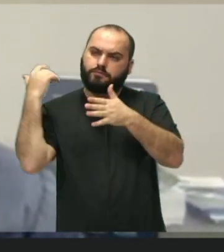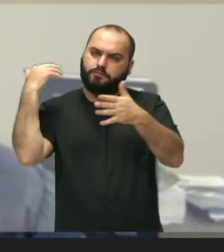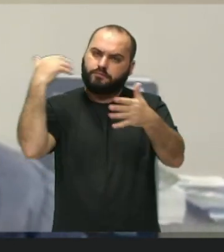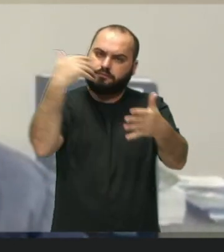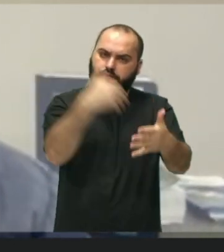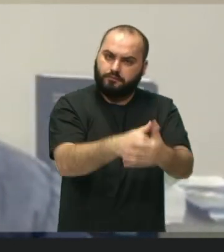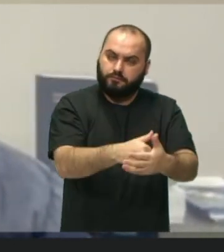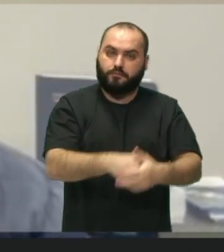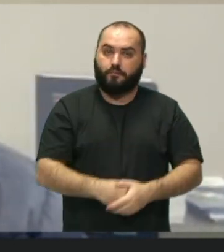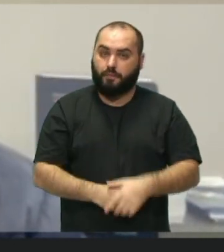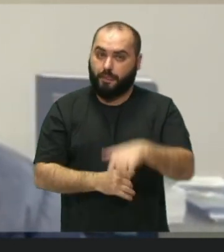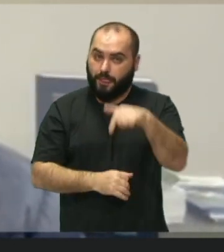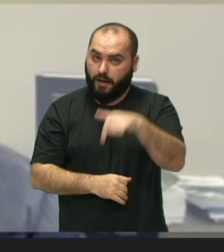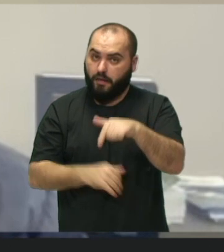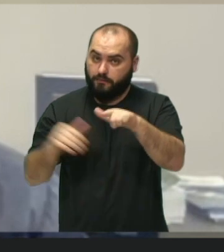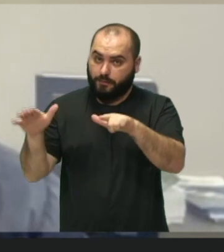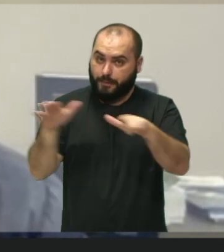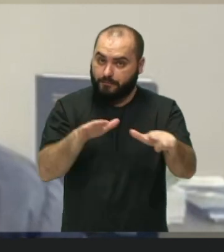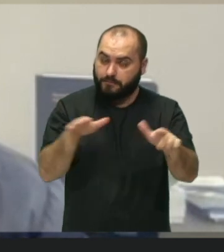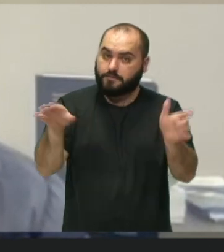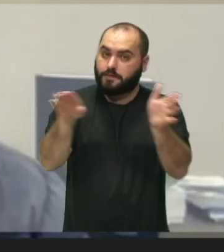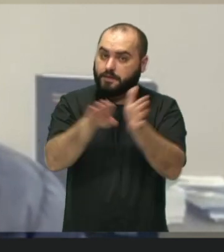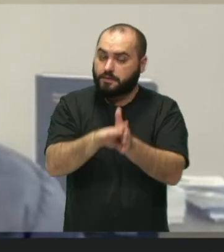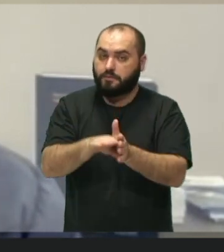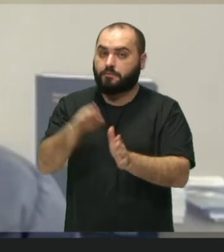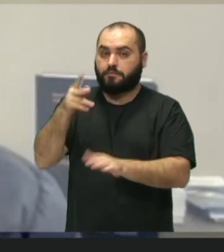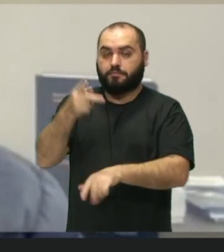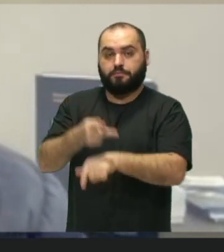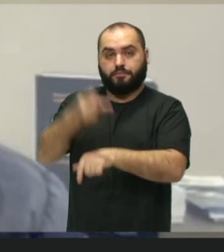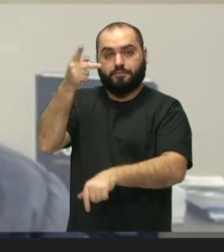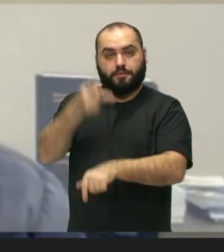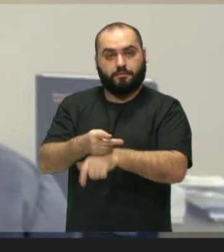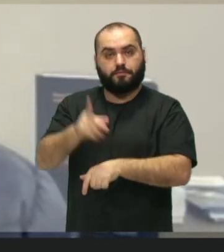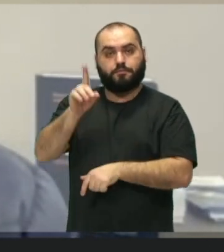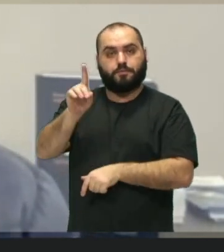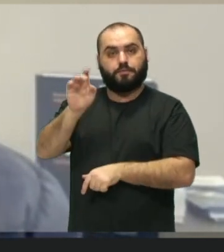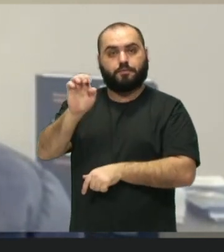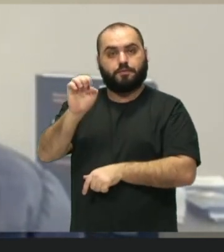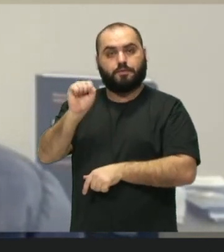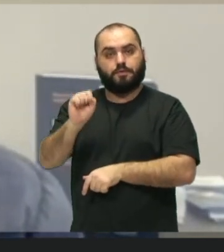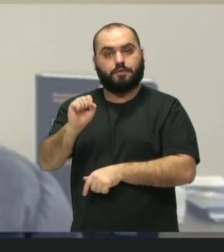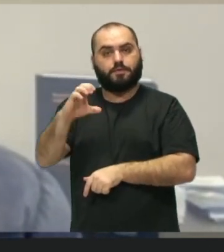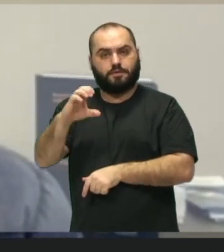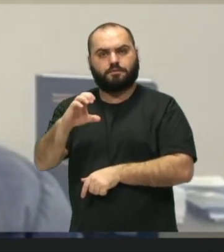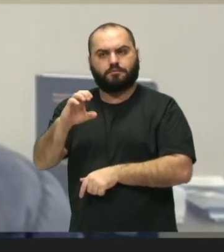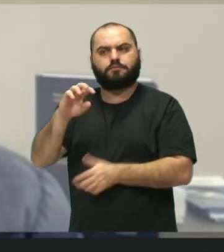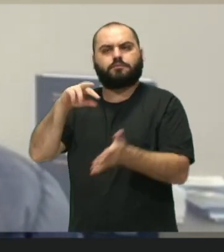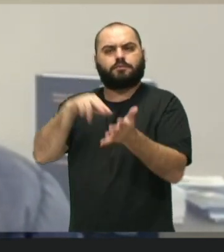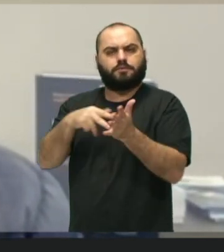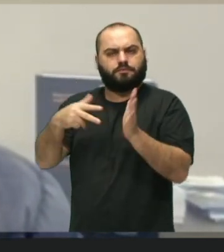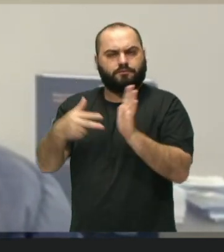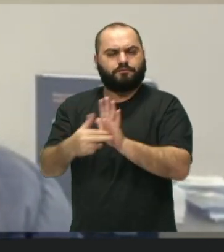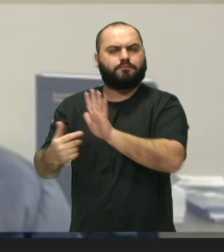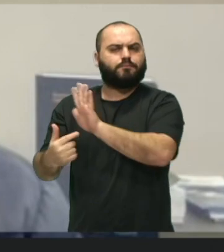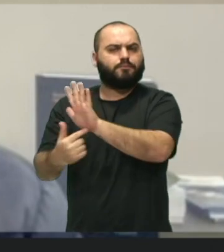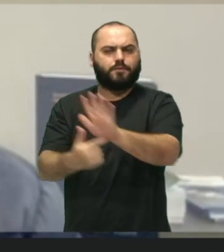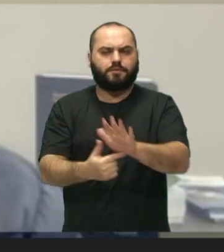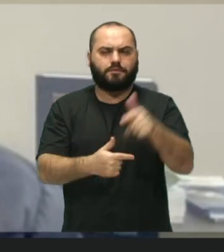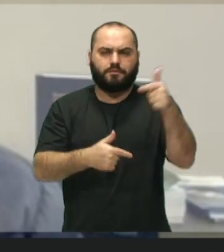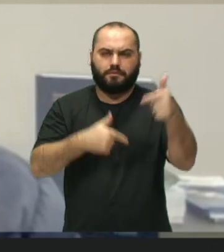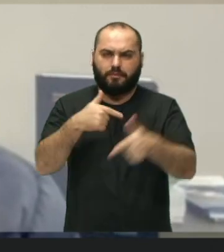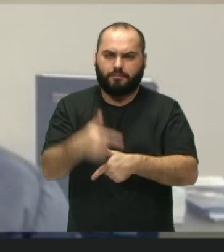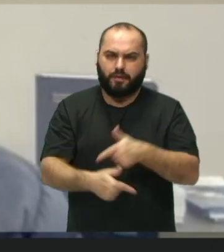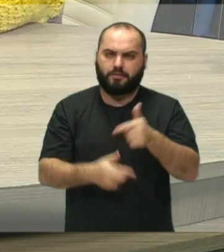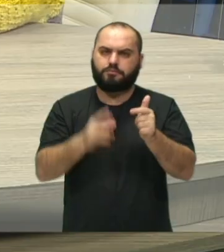Inclusive, nós fomos essa semana ganhadores do Prêmio Desk. É um prêmio de boa prática, né, que tem multiplicado e mostrando as nossas ações e os